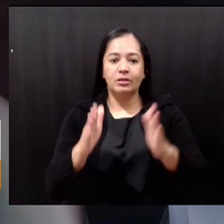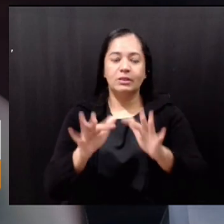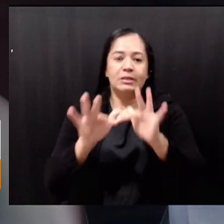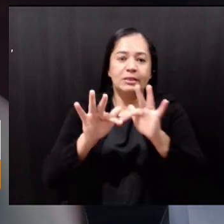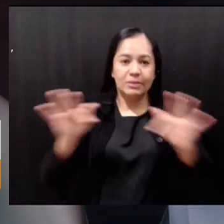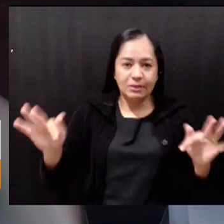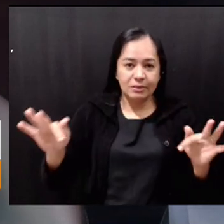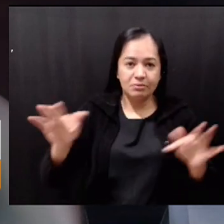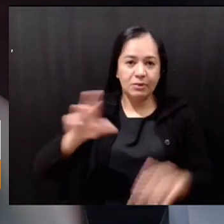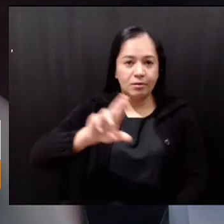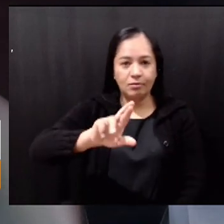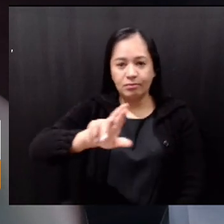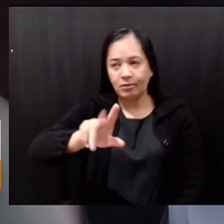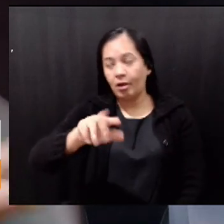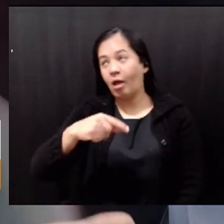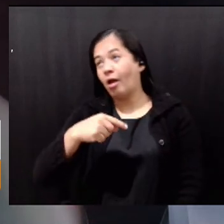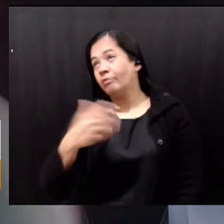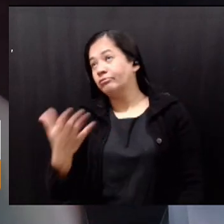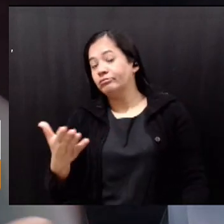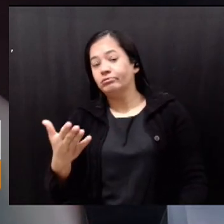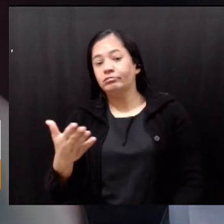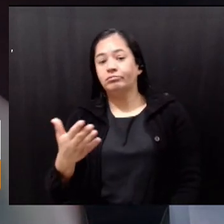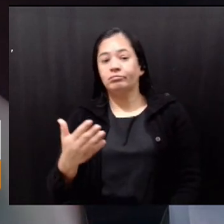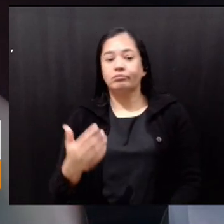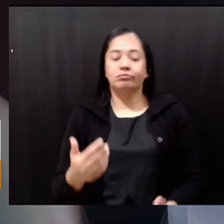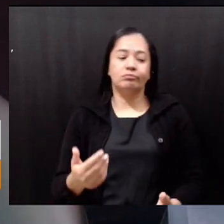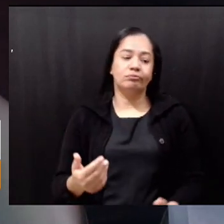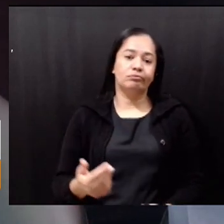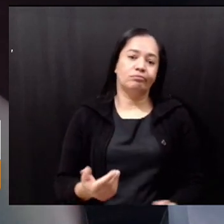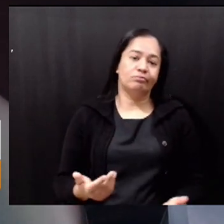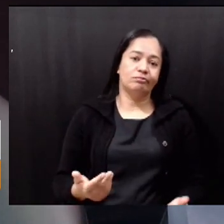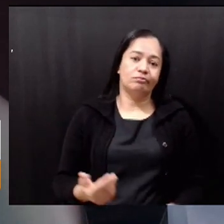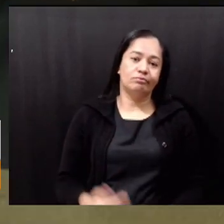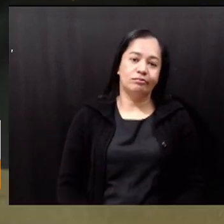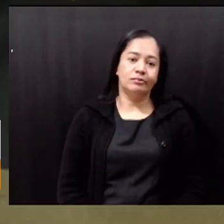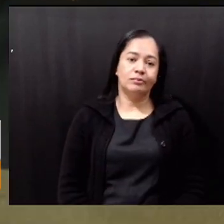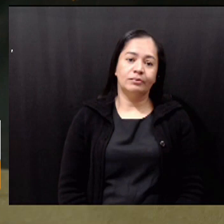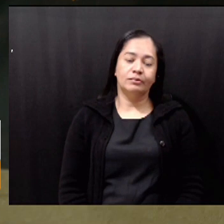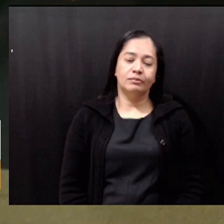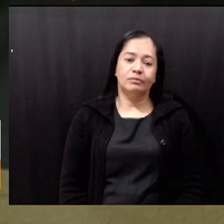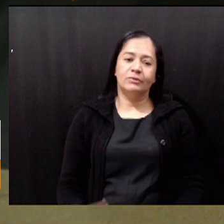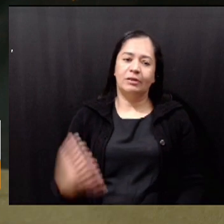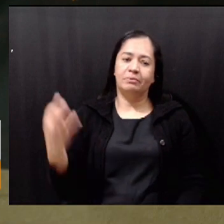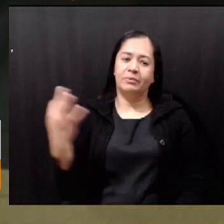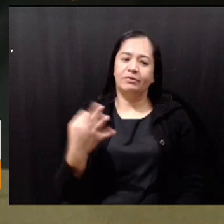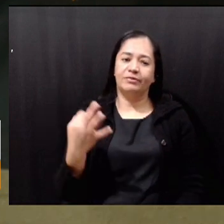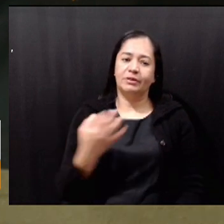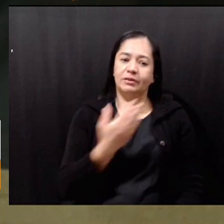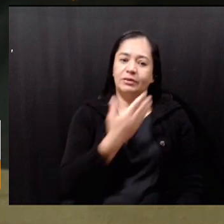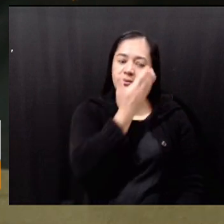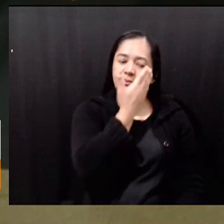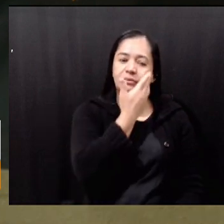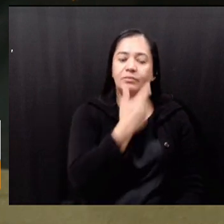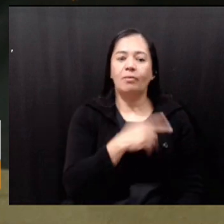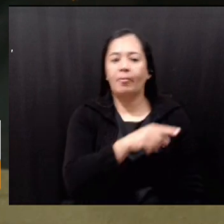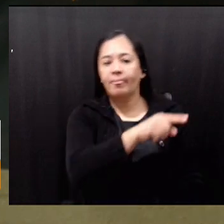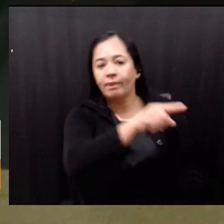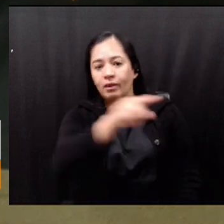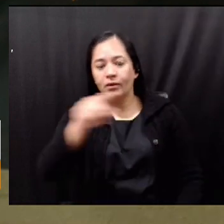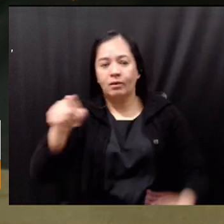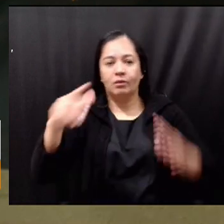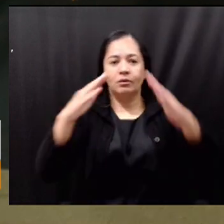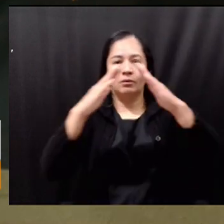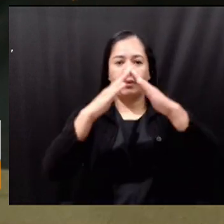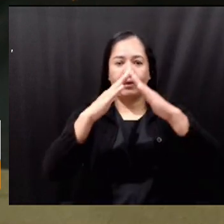dizer, ah, é tal coisa ou não. Uhum. Perfeito, muito bom. Você aí de casa, como é que tá a sua amizade,